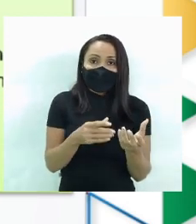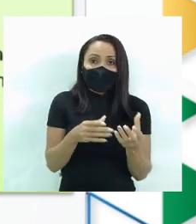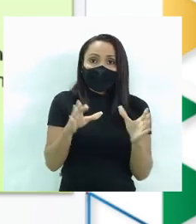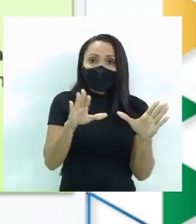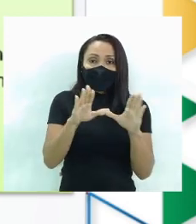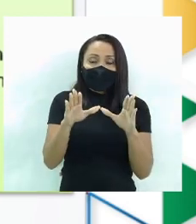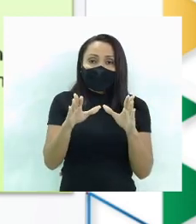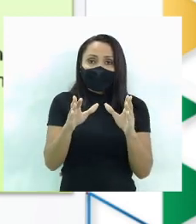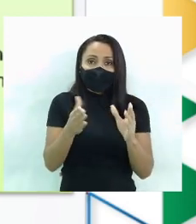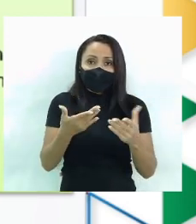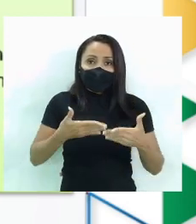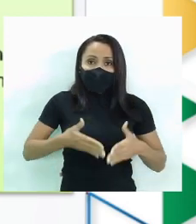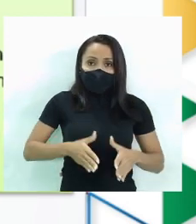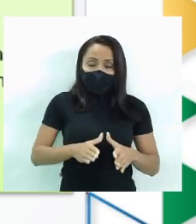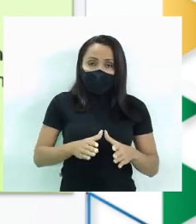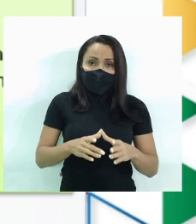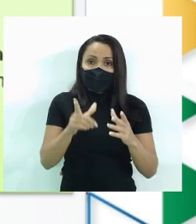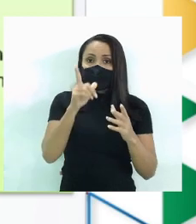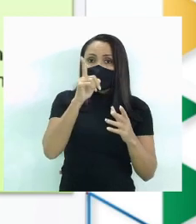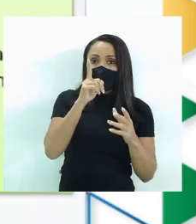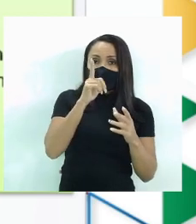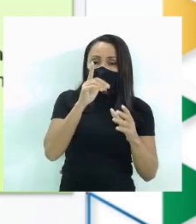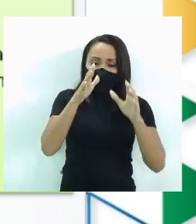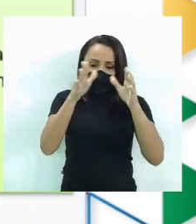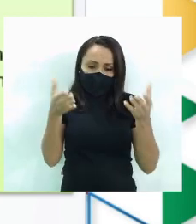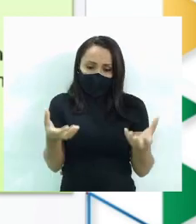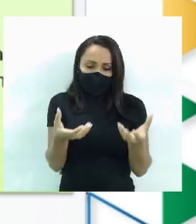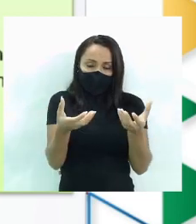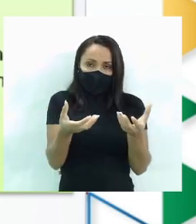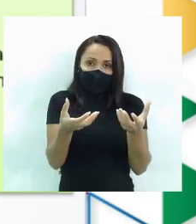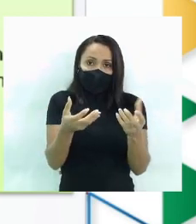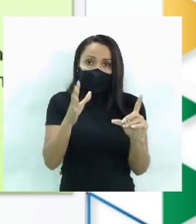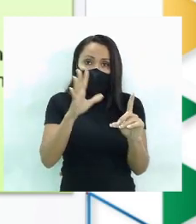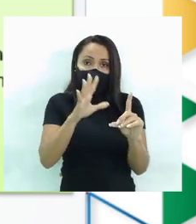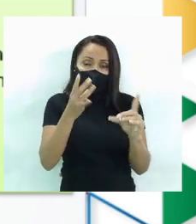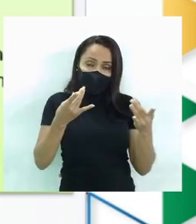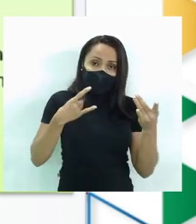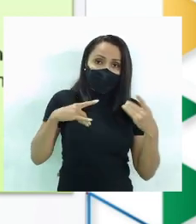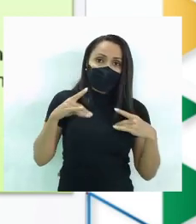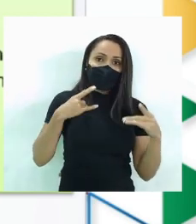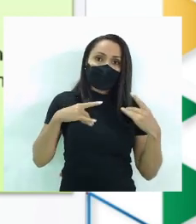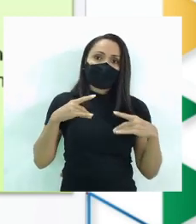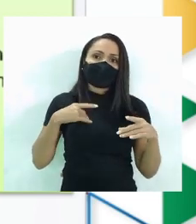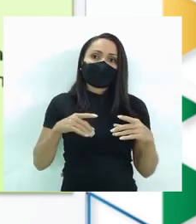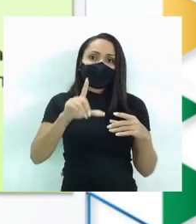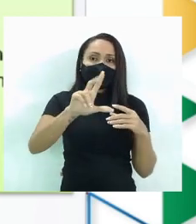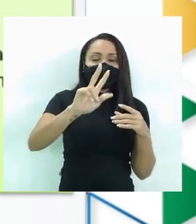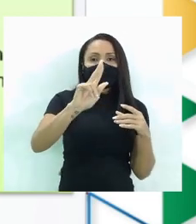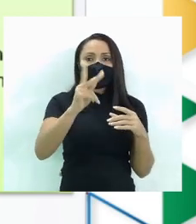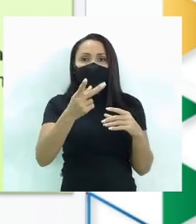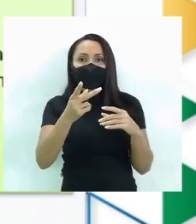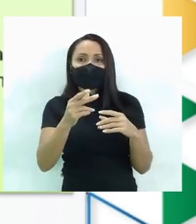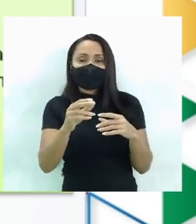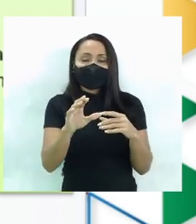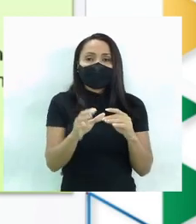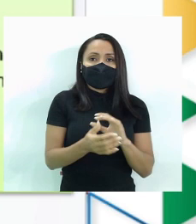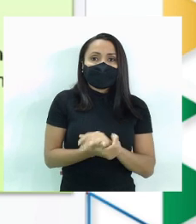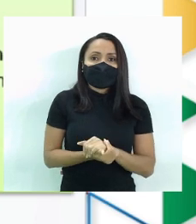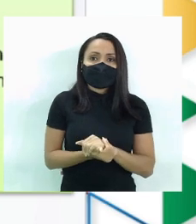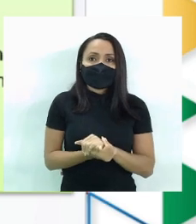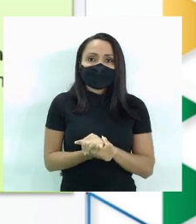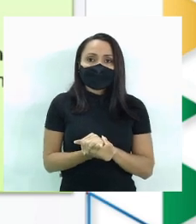no interior da bolsa escrotal, e sofre influência dos hormônios FSH e LH produzidos pela